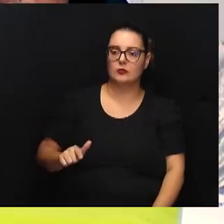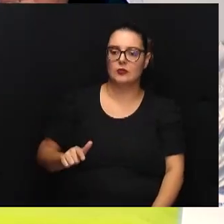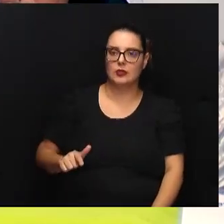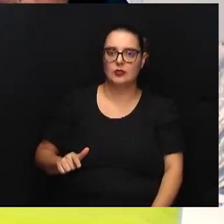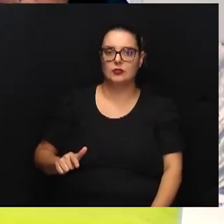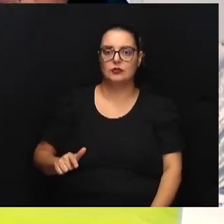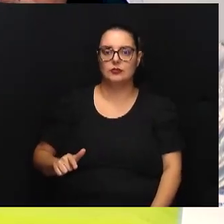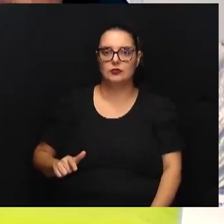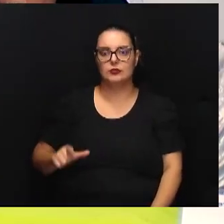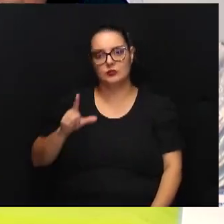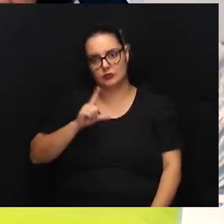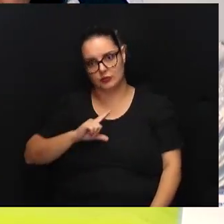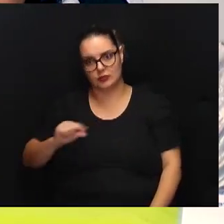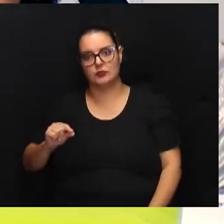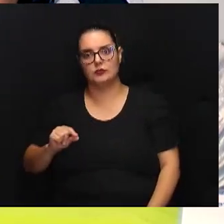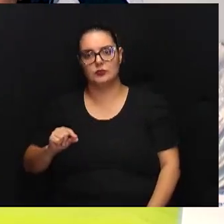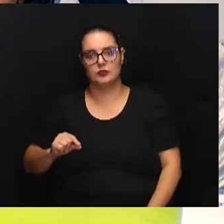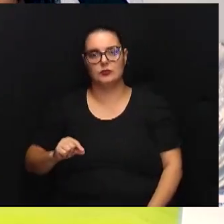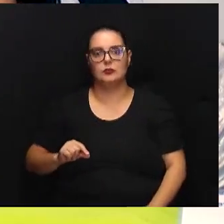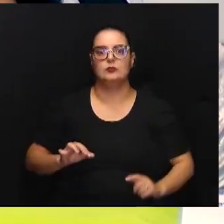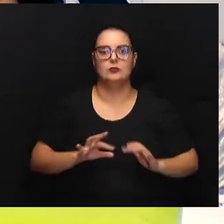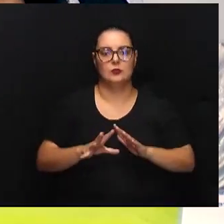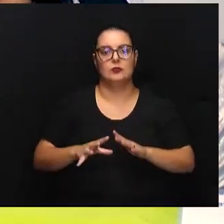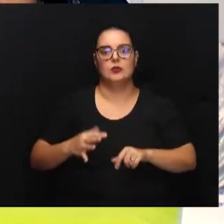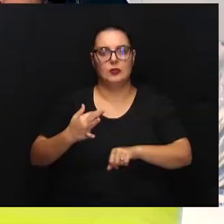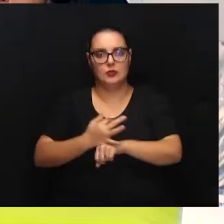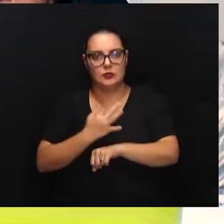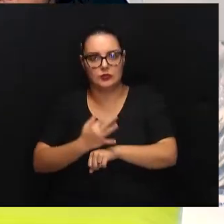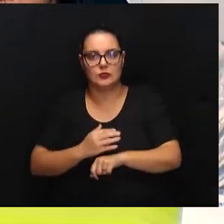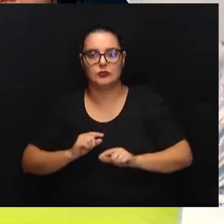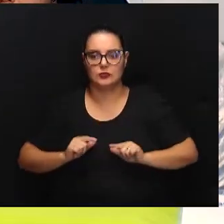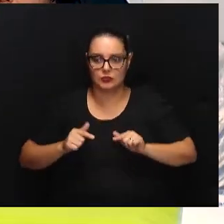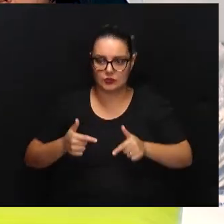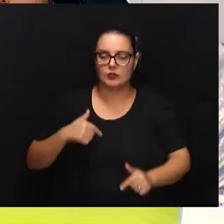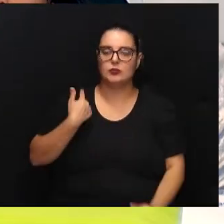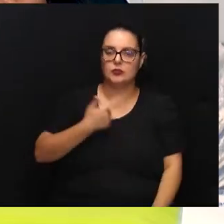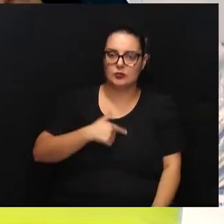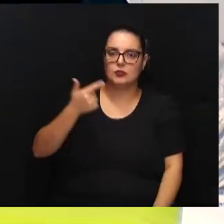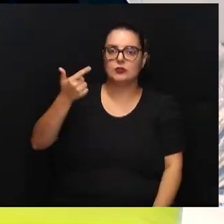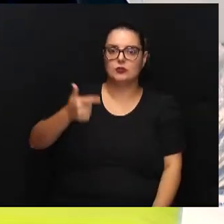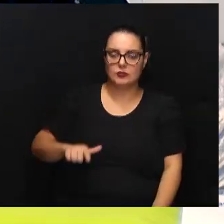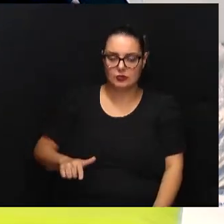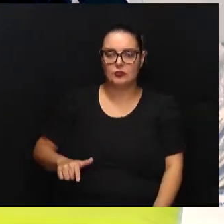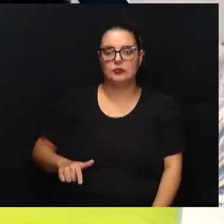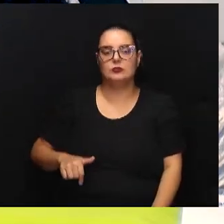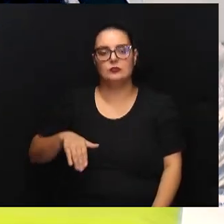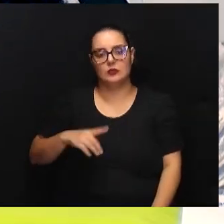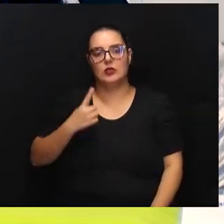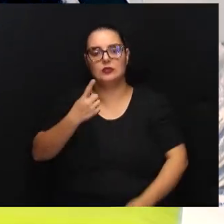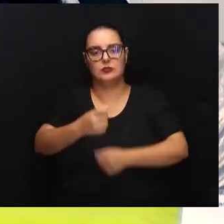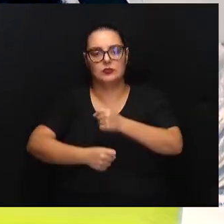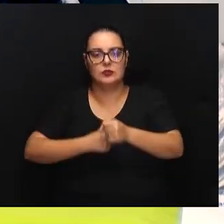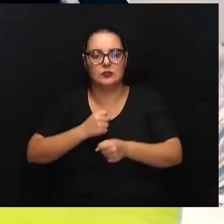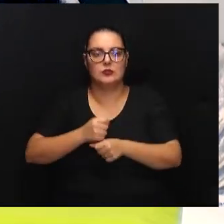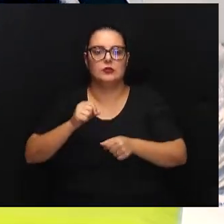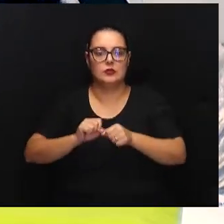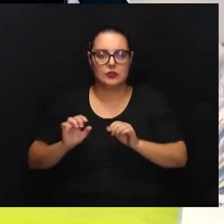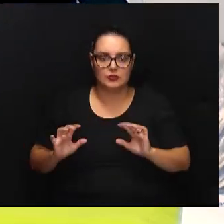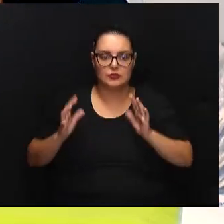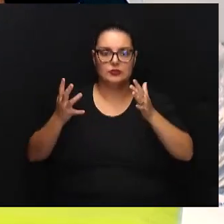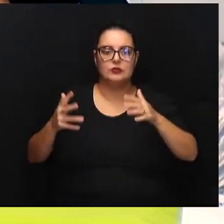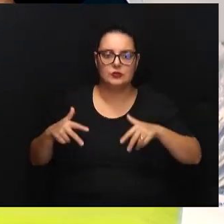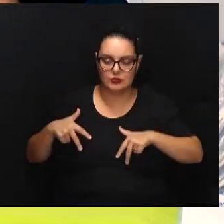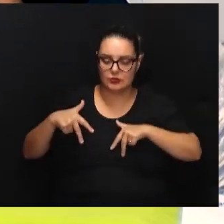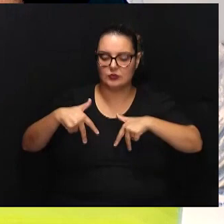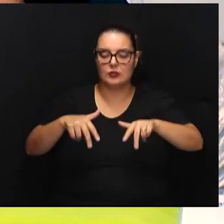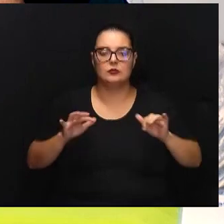resistência, uma parada de luta, e que a gente continue aí mais um ano fazendo festa, se colocando na rua e construindo a nossa luta mais